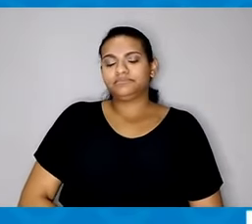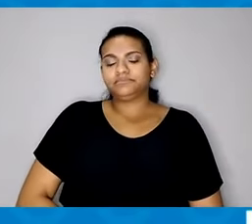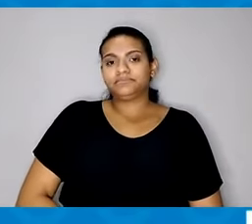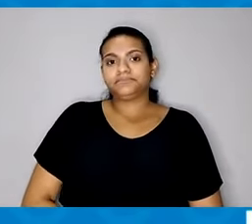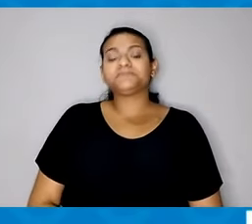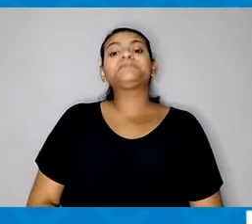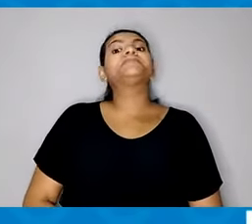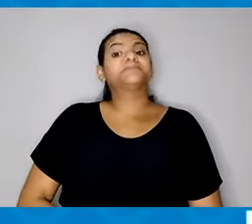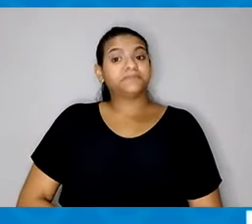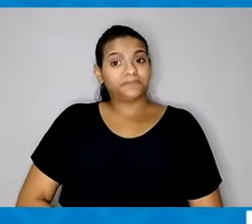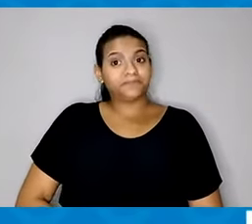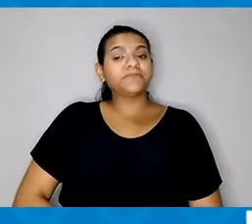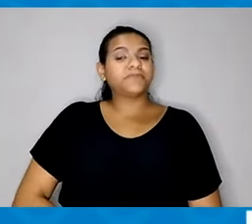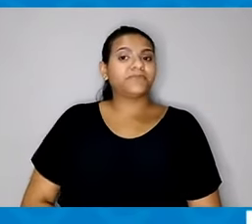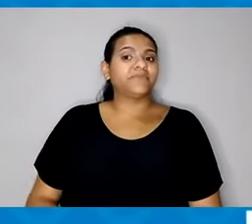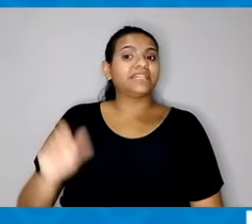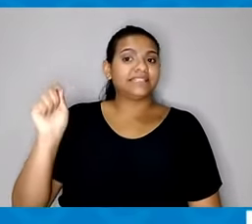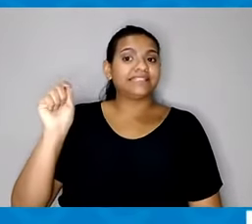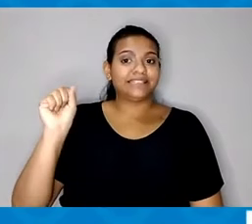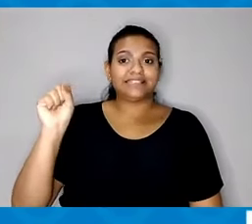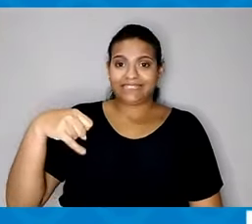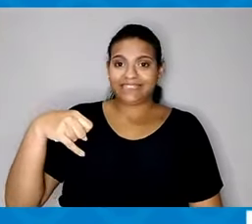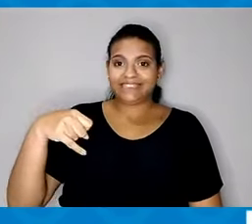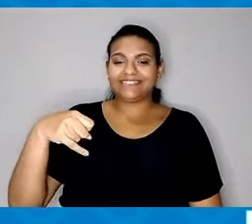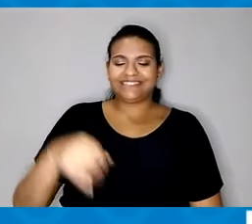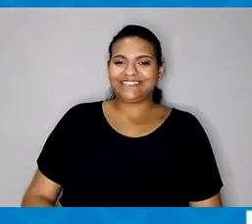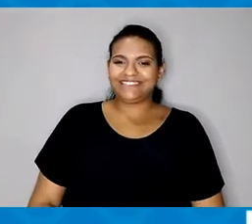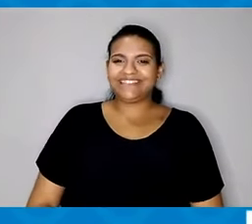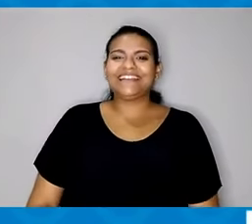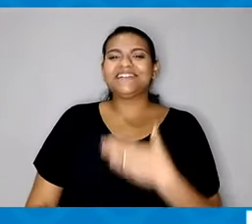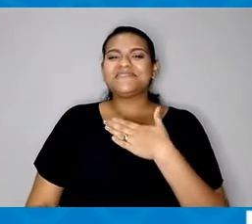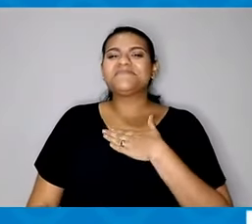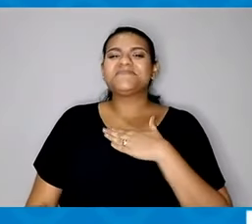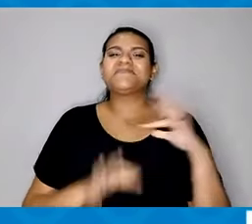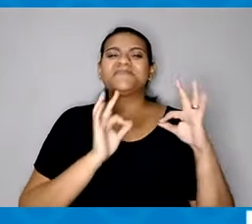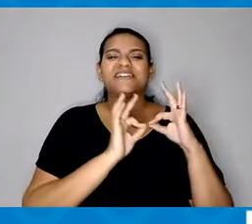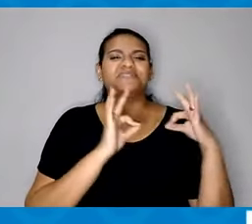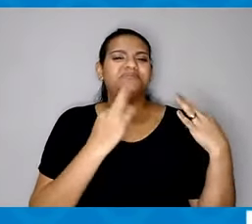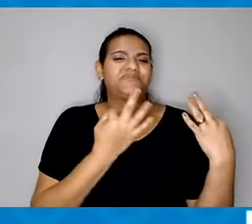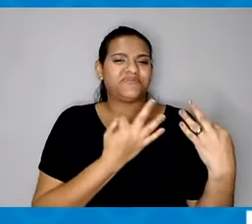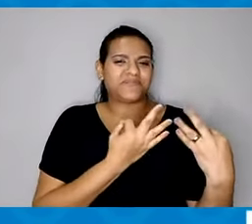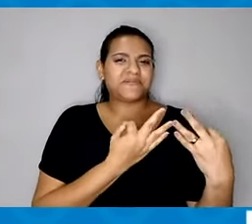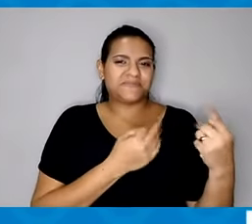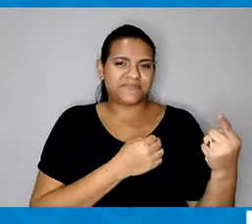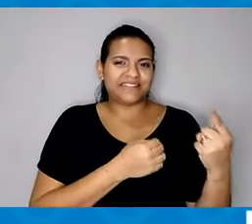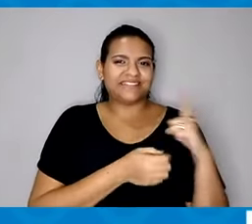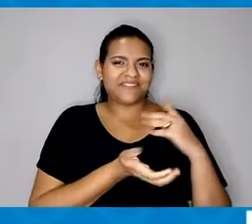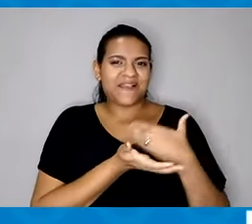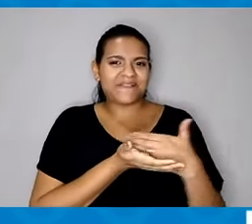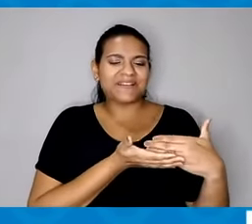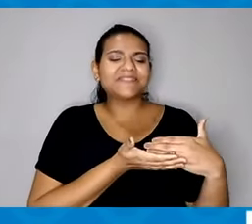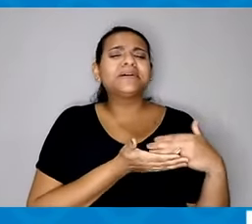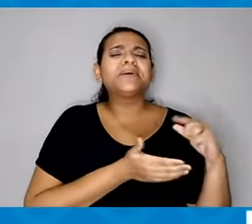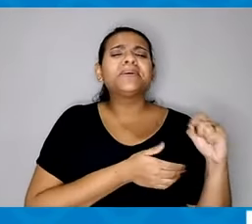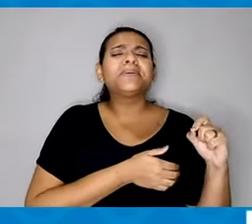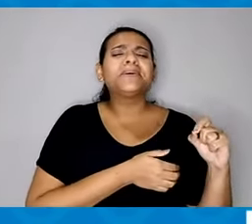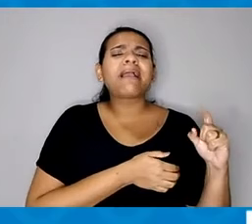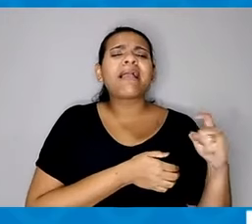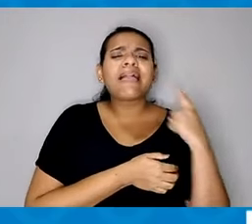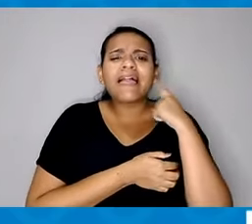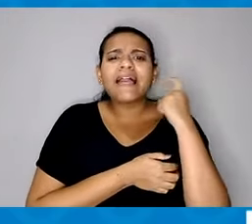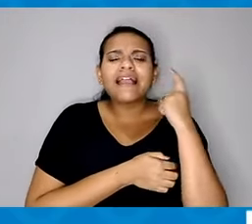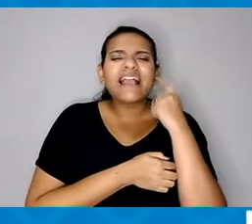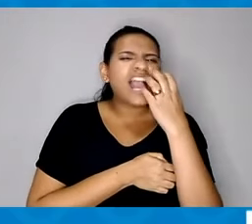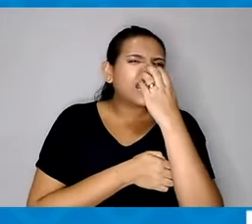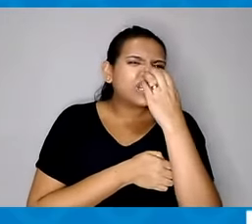Tem sim, Isabel. Inclusive, minha família canina passou a se manifestar. Se comunicando. Eu queria